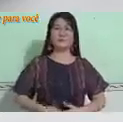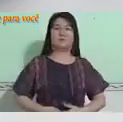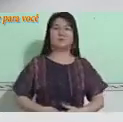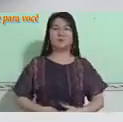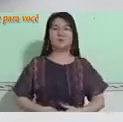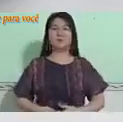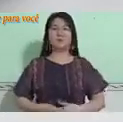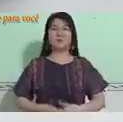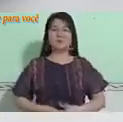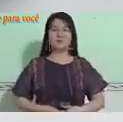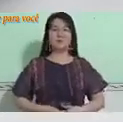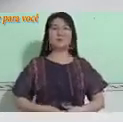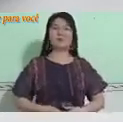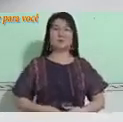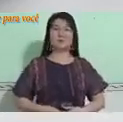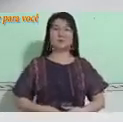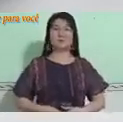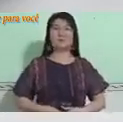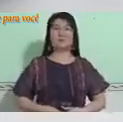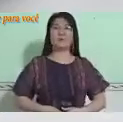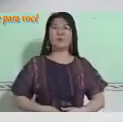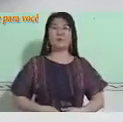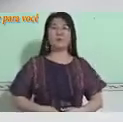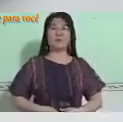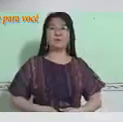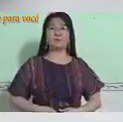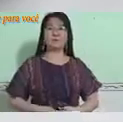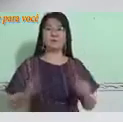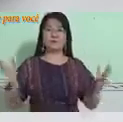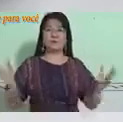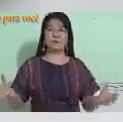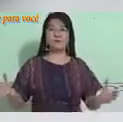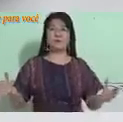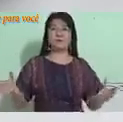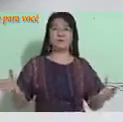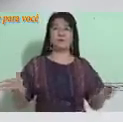verde e para tirar olheiras amarelas, vírgula, use o corretor lilás.